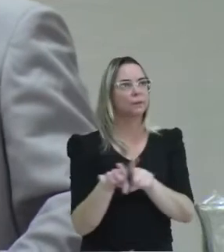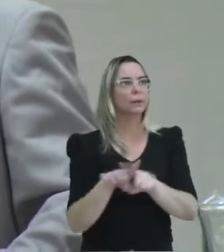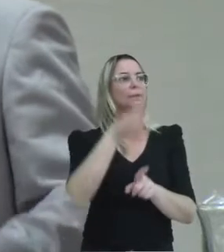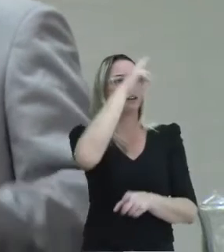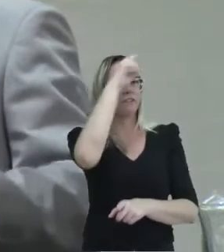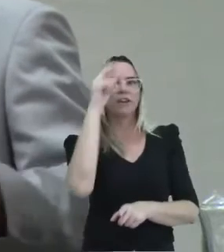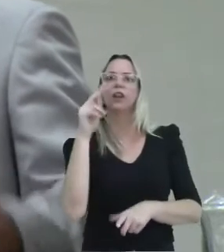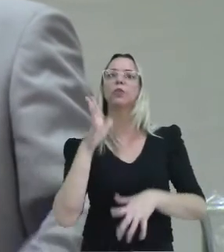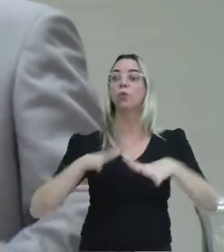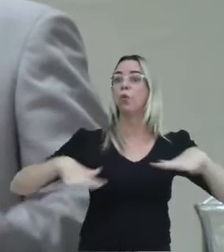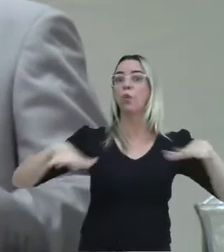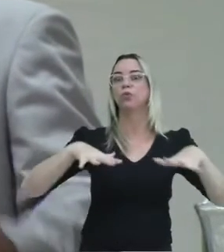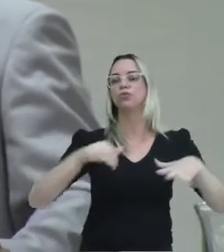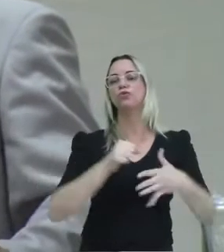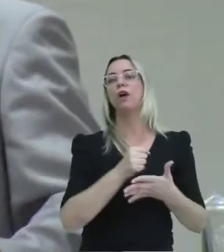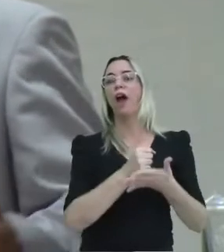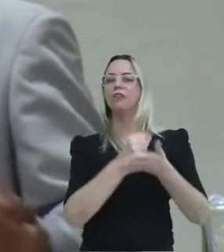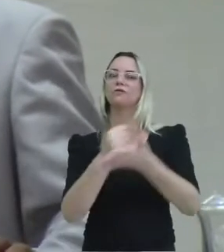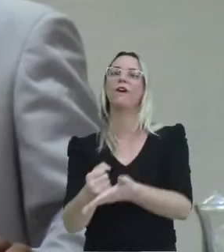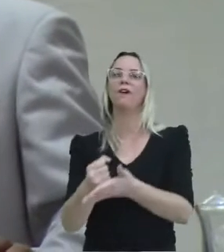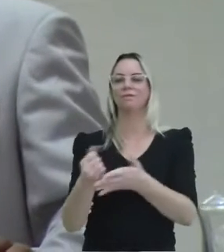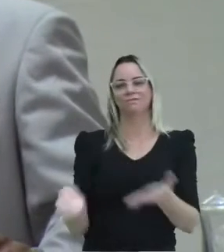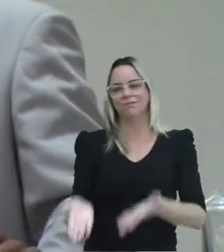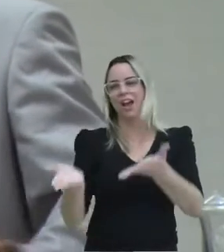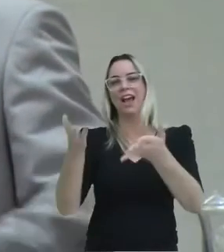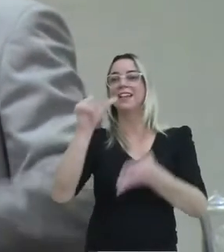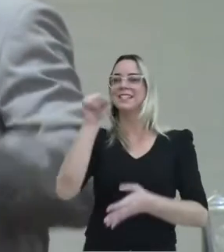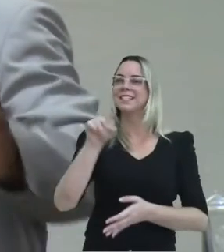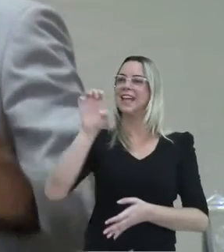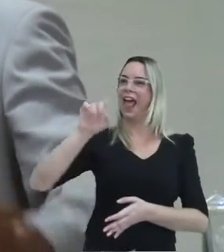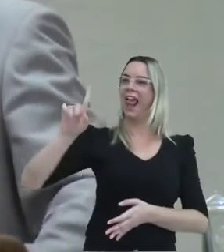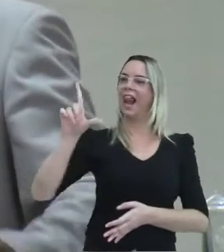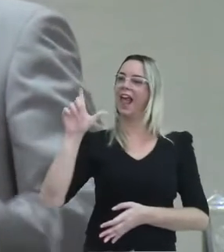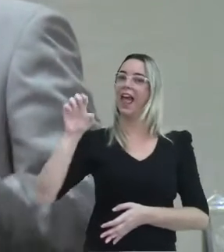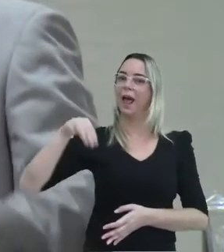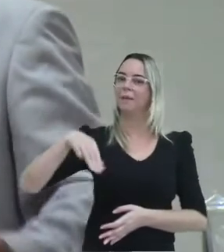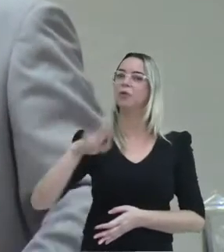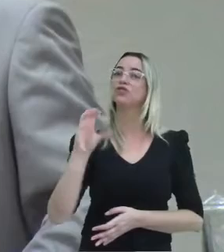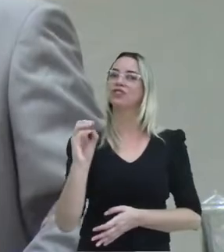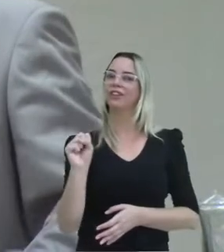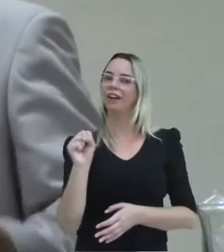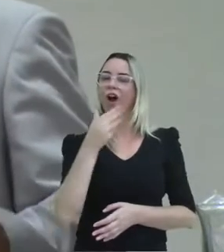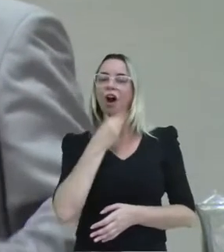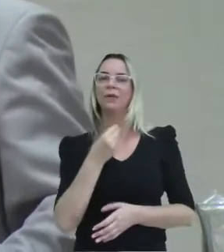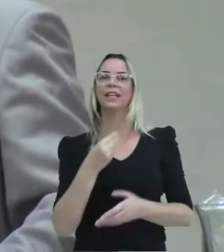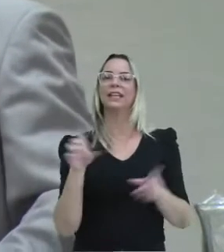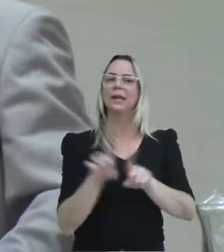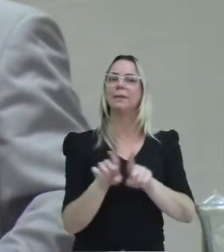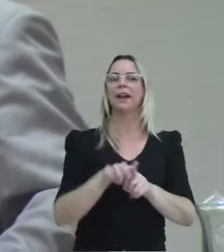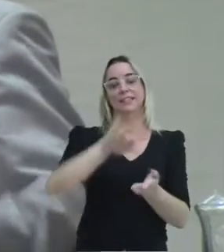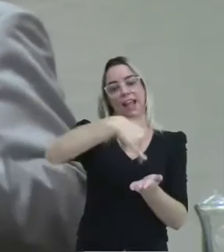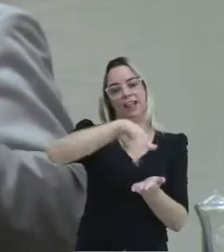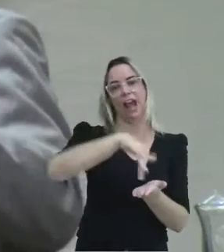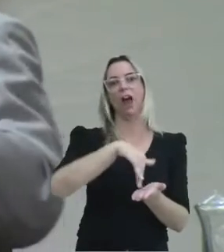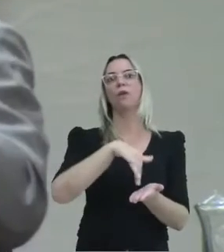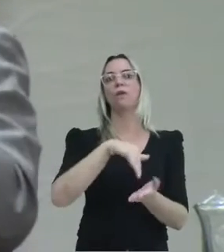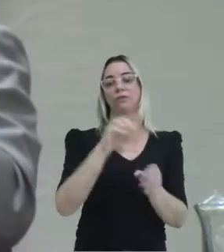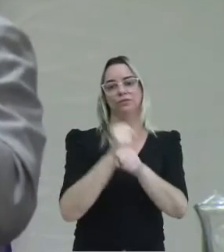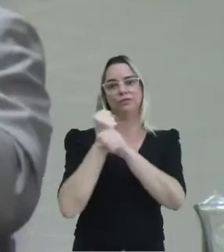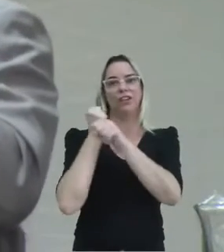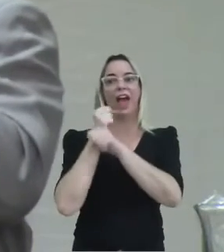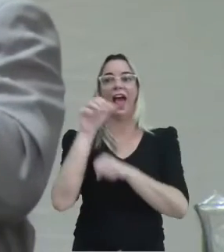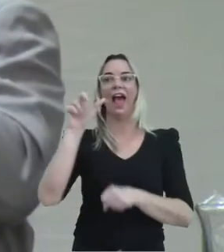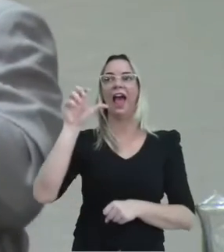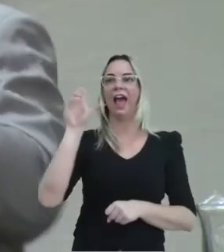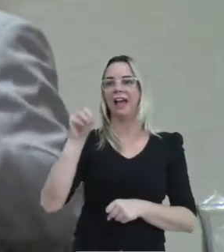todos contribuíram, Preto, Zé Lemos, todos estavam lá, André Valença, secretário, os